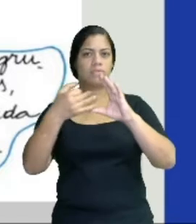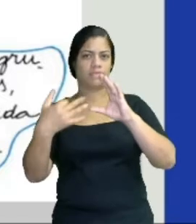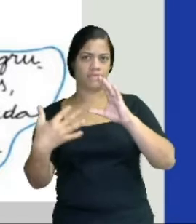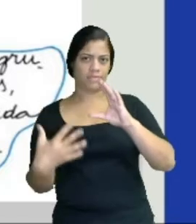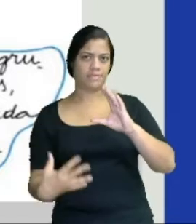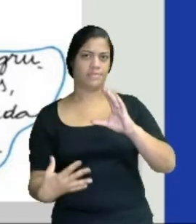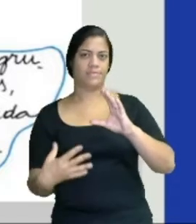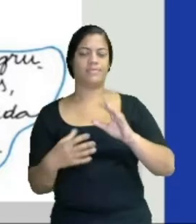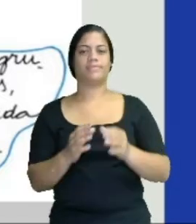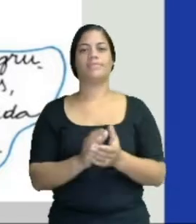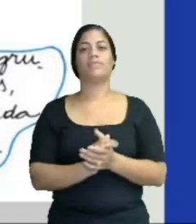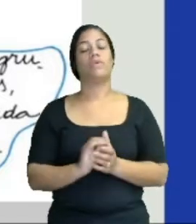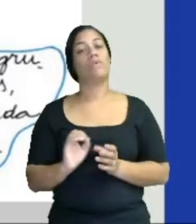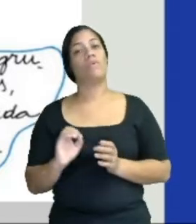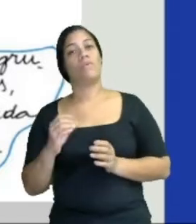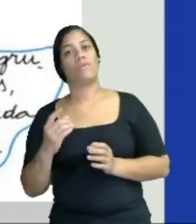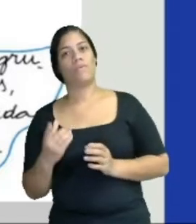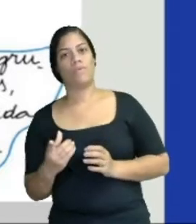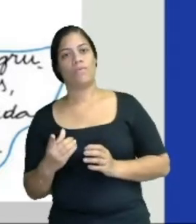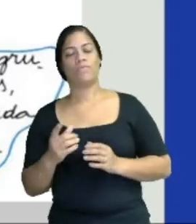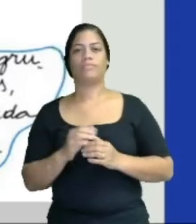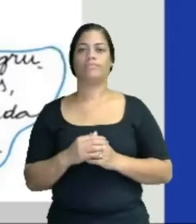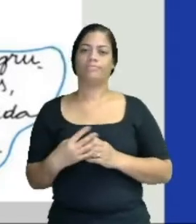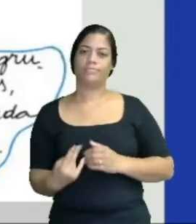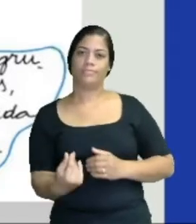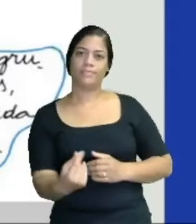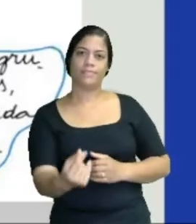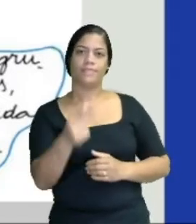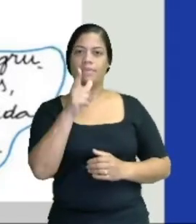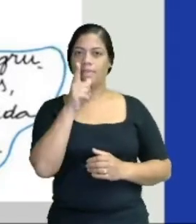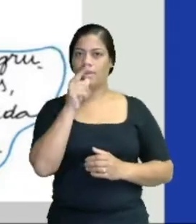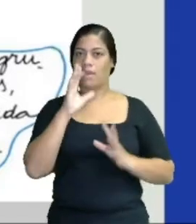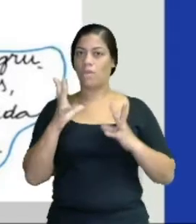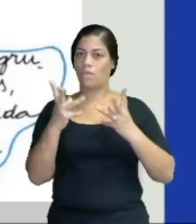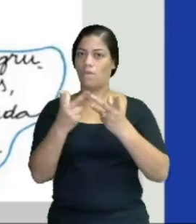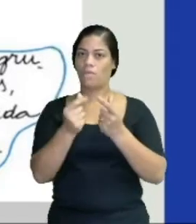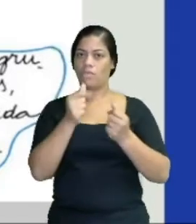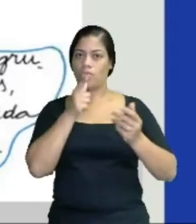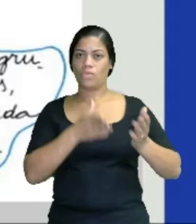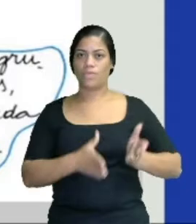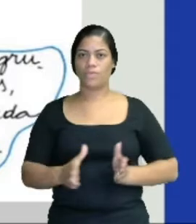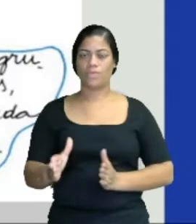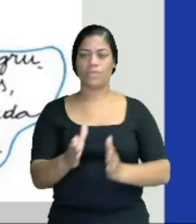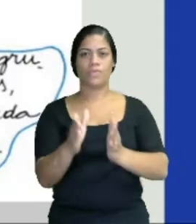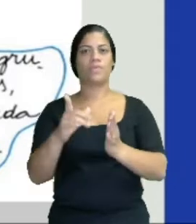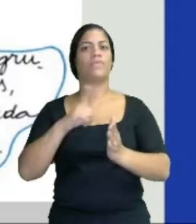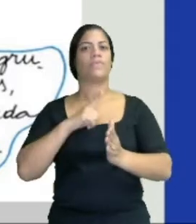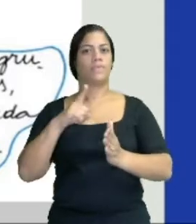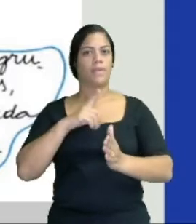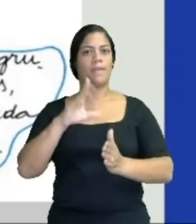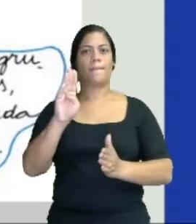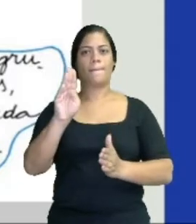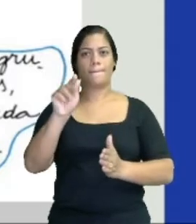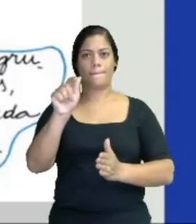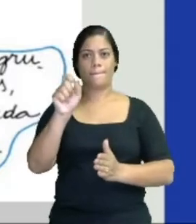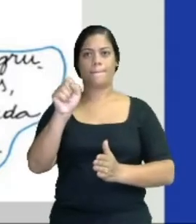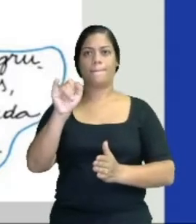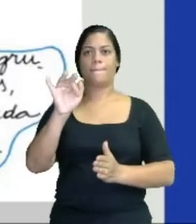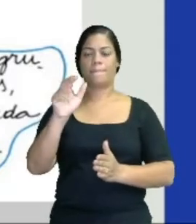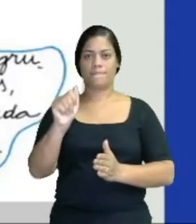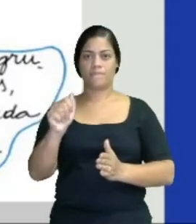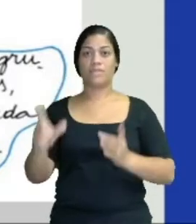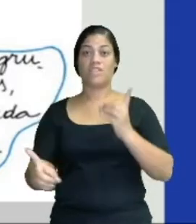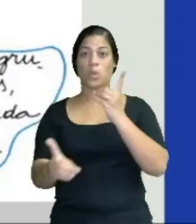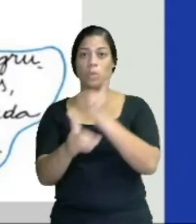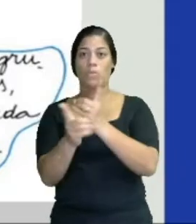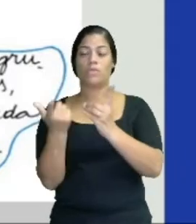ou segundo a fluidez de suas águas. Todo rio possui a sua bacia. Quando ele deságua em